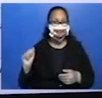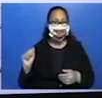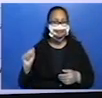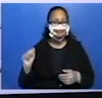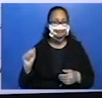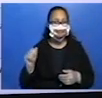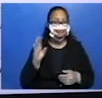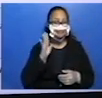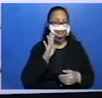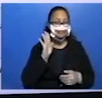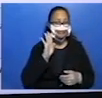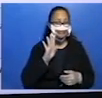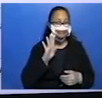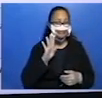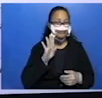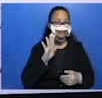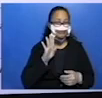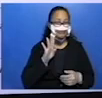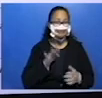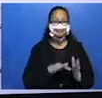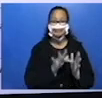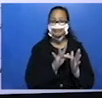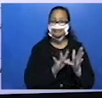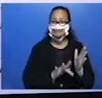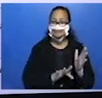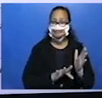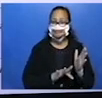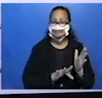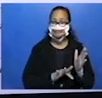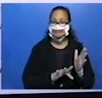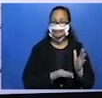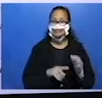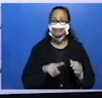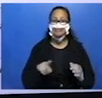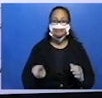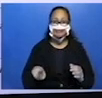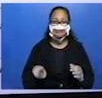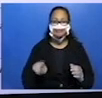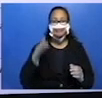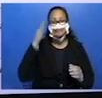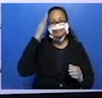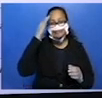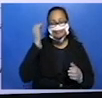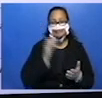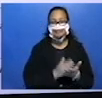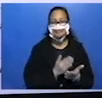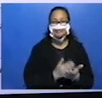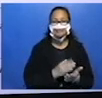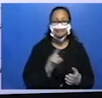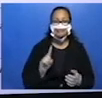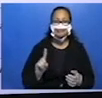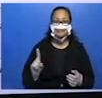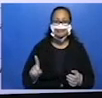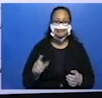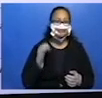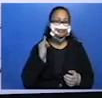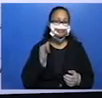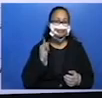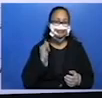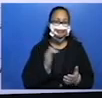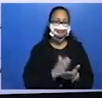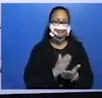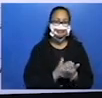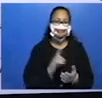leitura do texto Trancado entre Múmias, da página 7, o Você Sabia, da página 11, as narrativas, da página